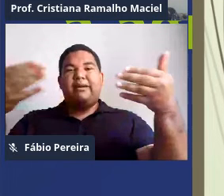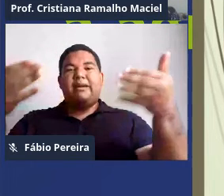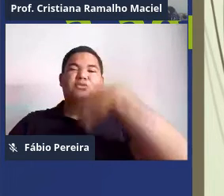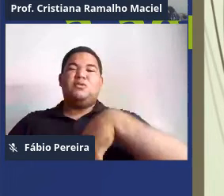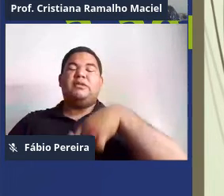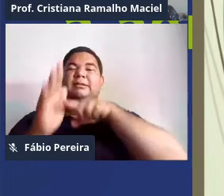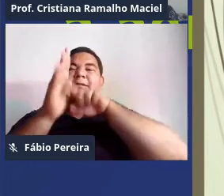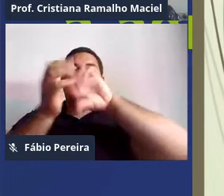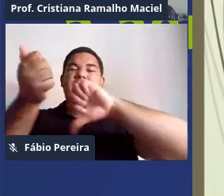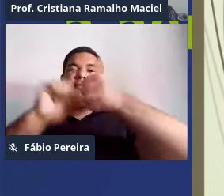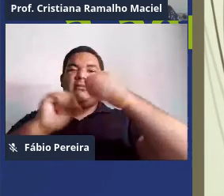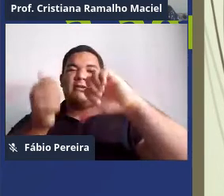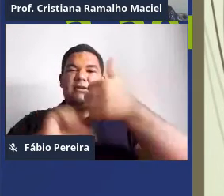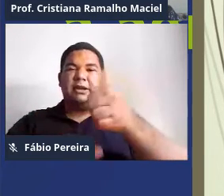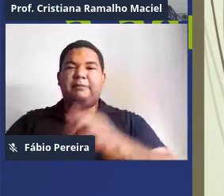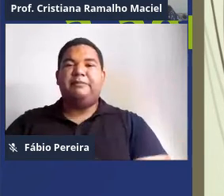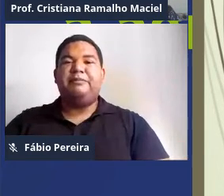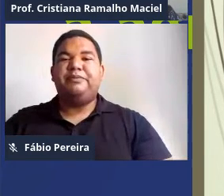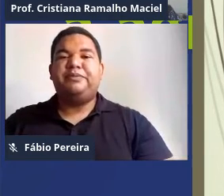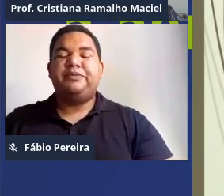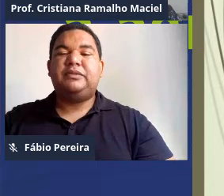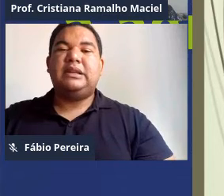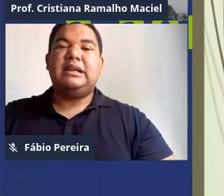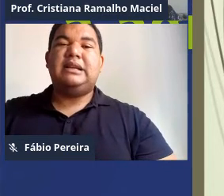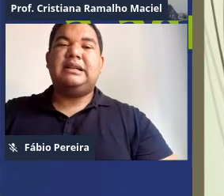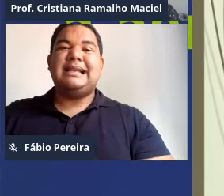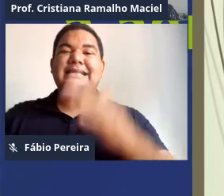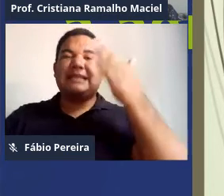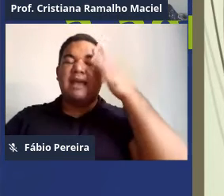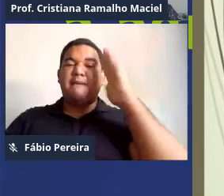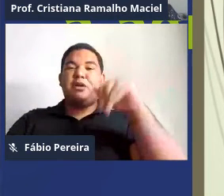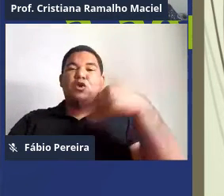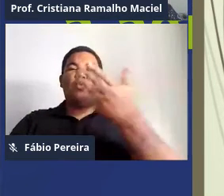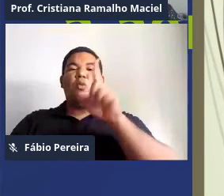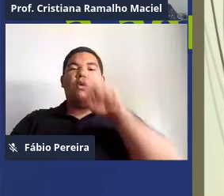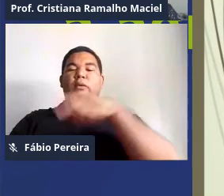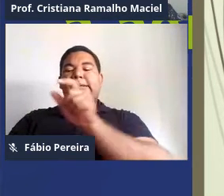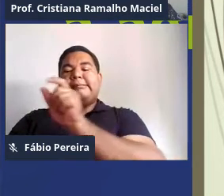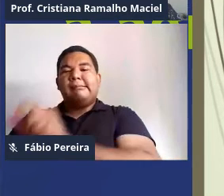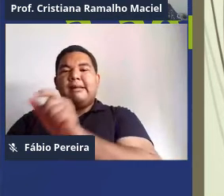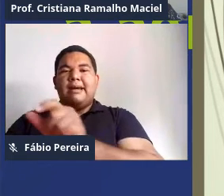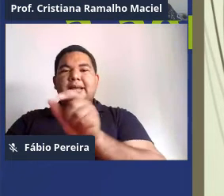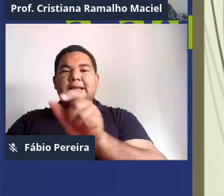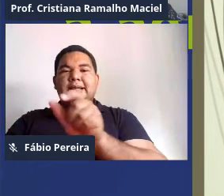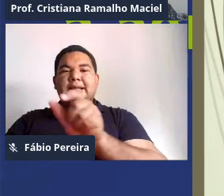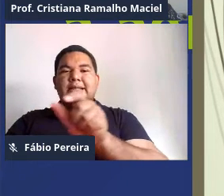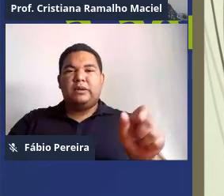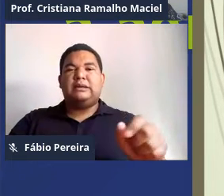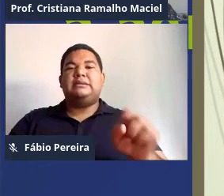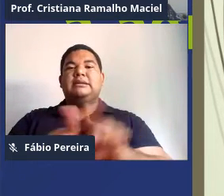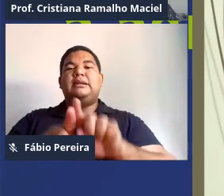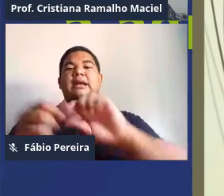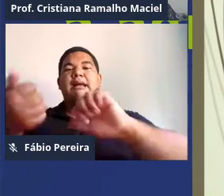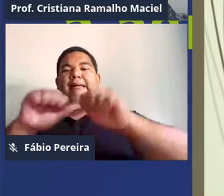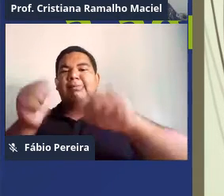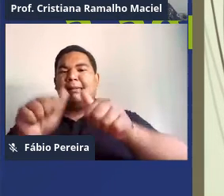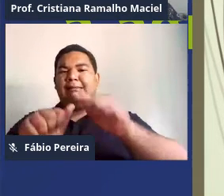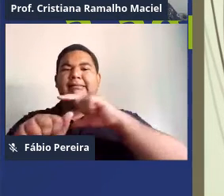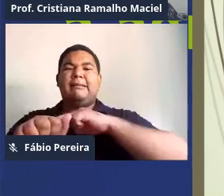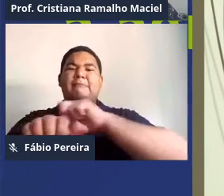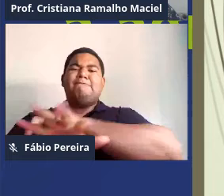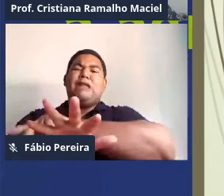o que é que eu vou ter? Eu vou ter que adquirir as sequências, eu vou ter que analisar aqueles milhões de